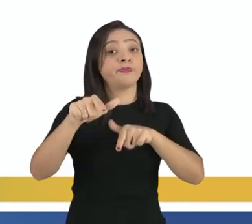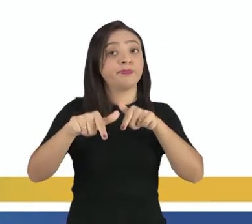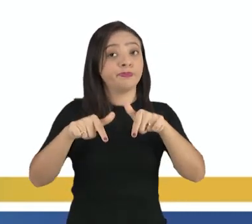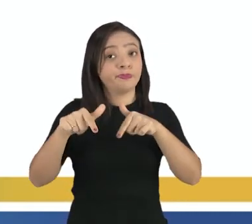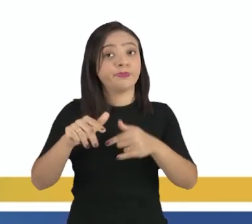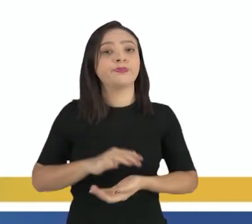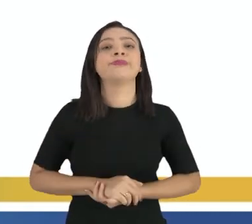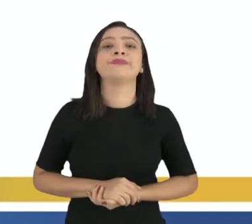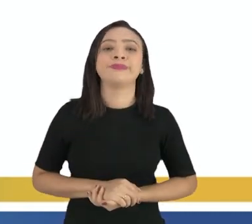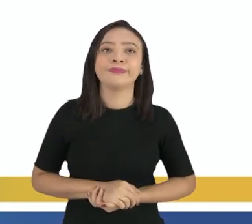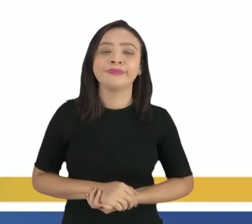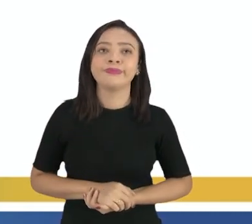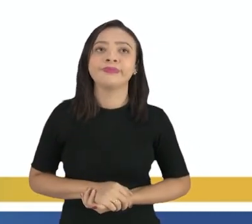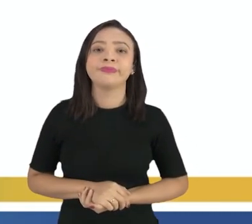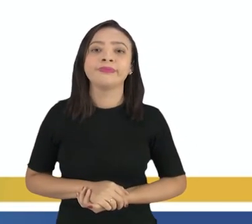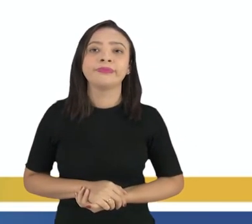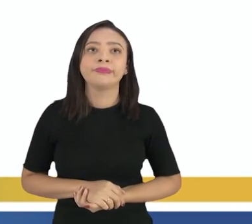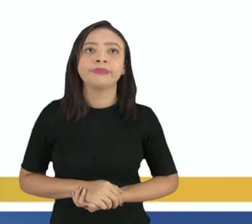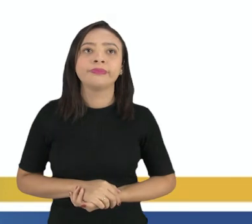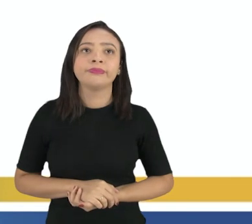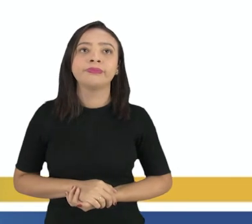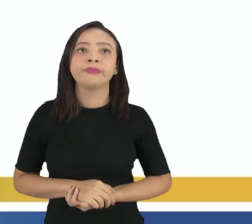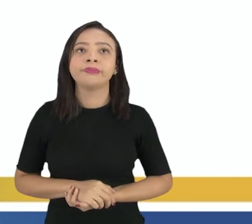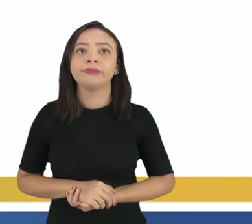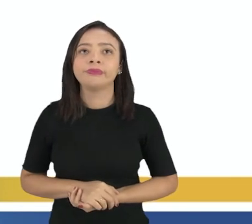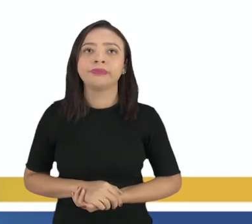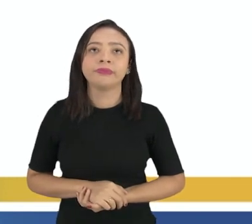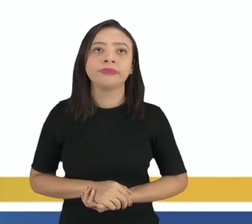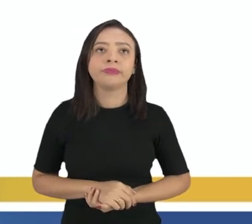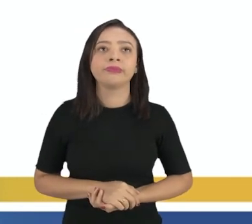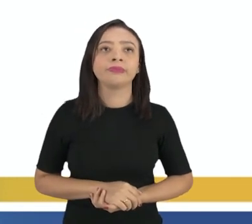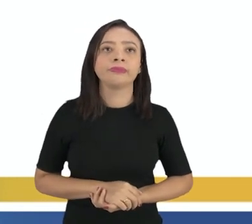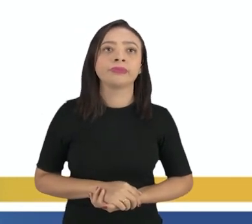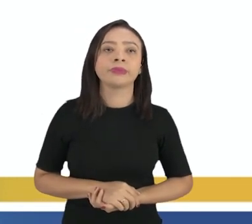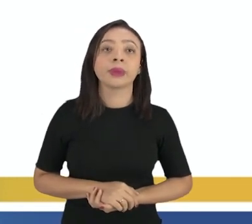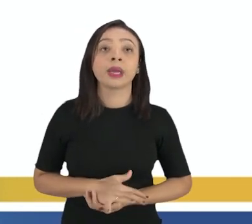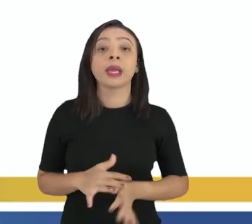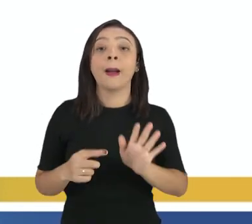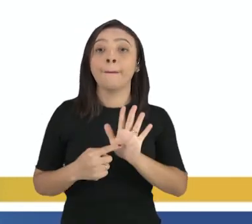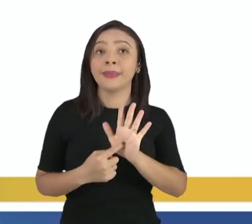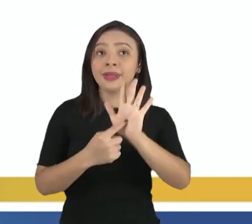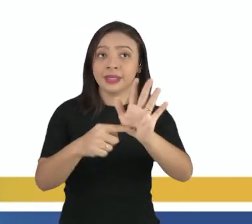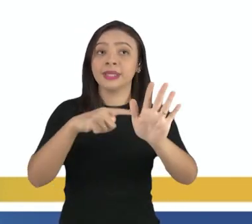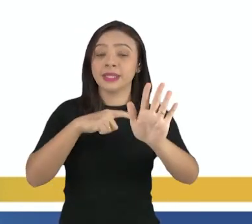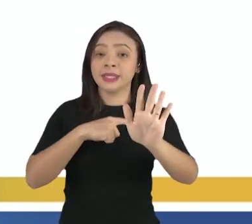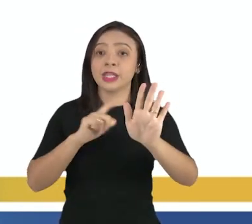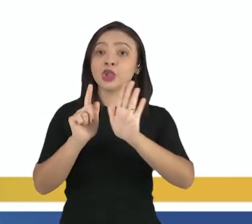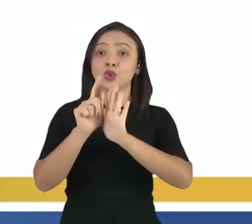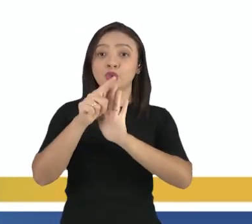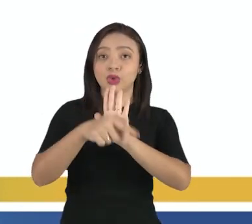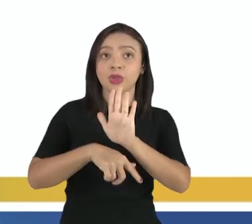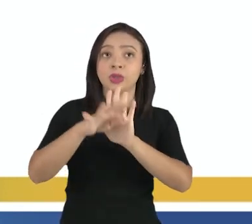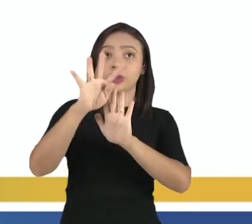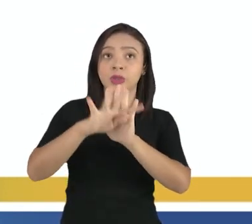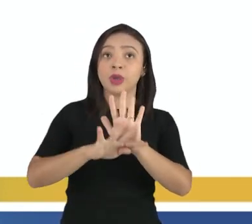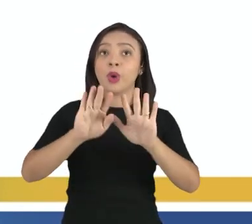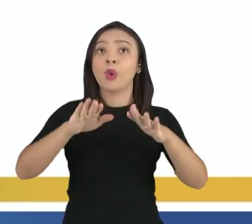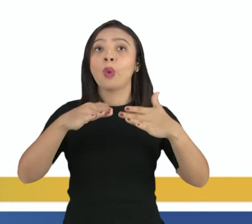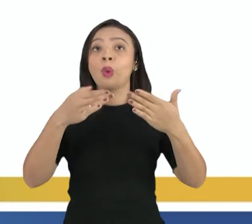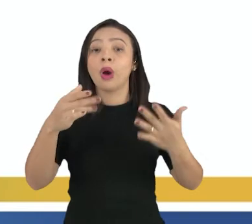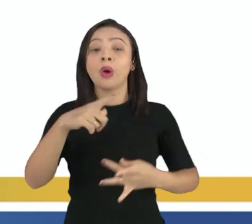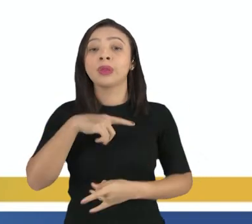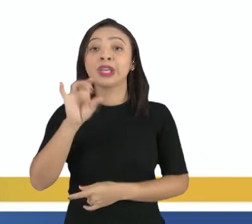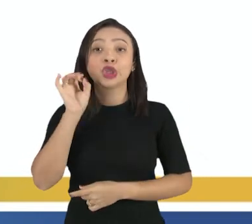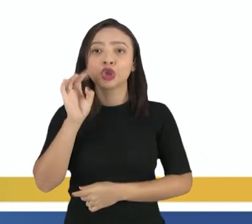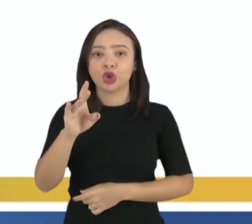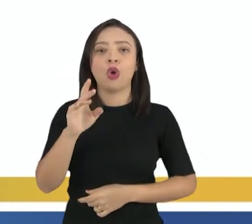trabalho beleza próxima Quais das alternativas abaixo contém